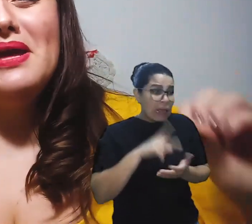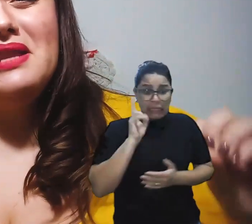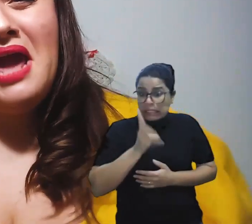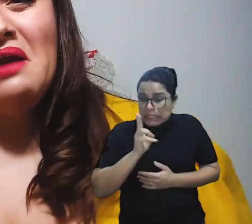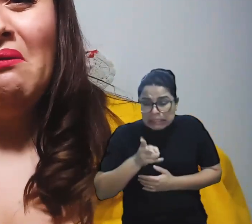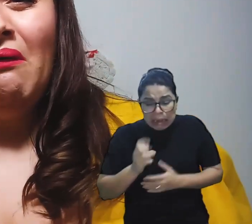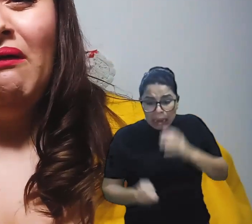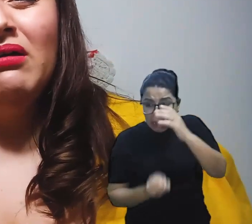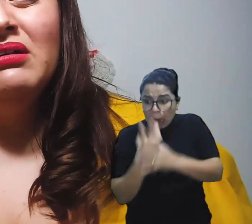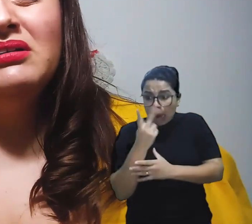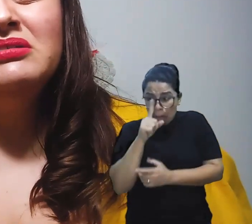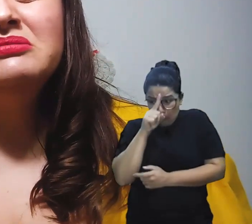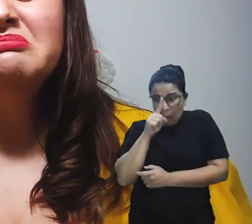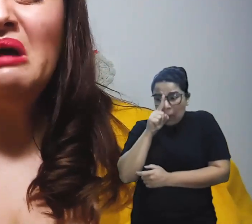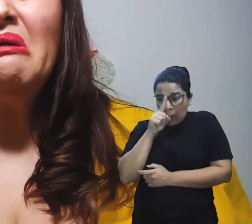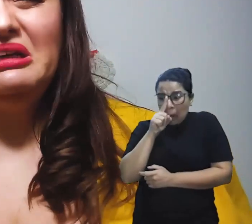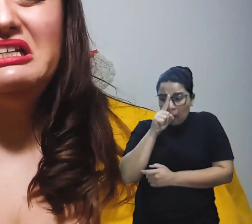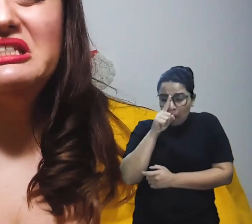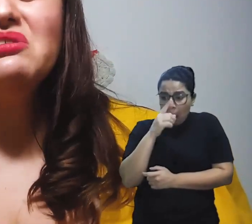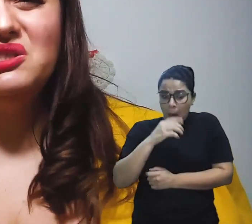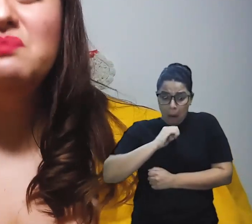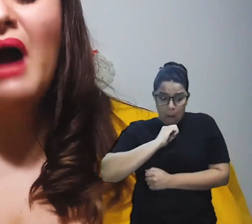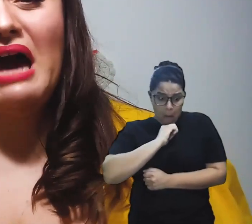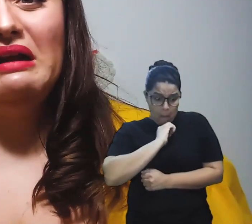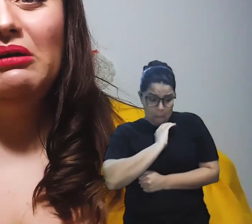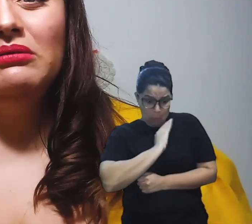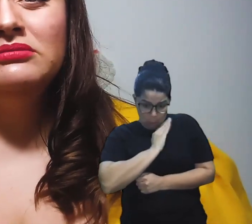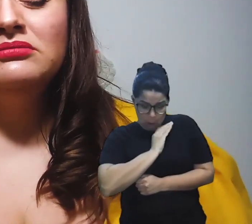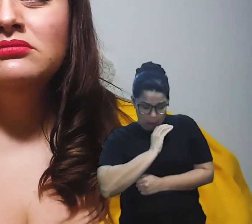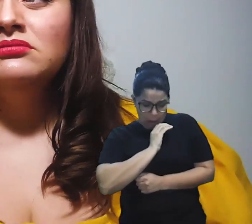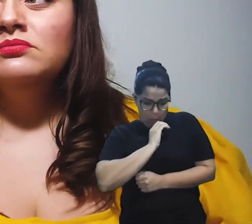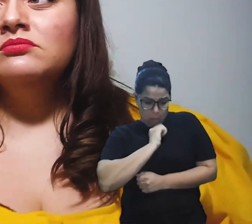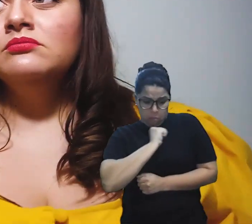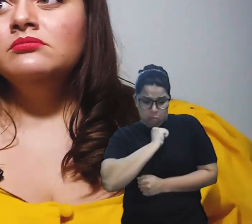um perigo, meu coração dispara.